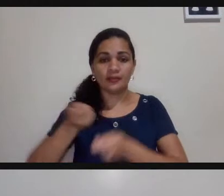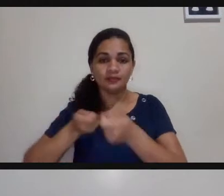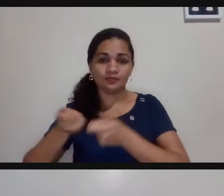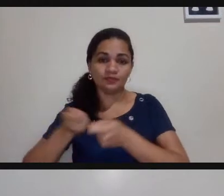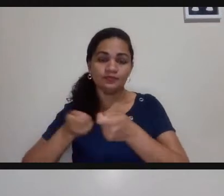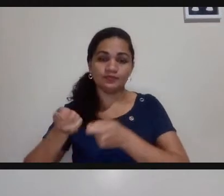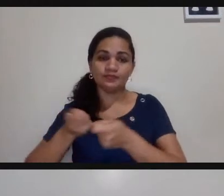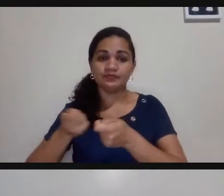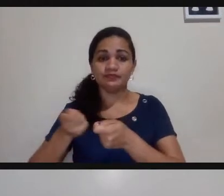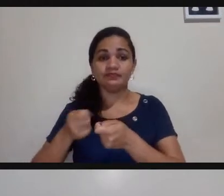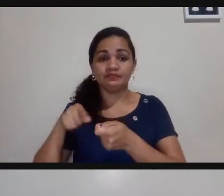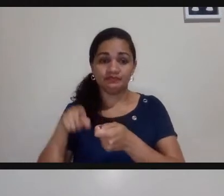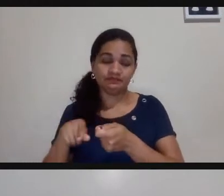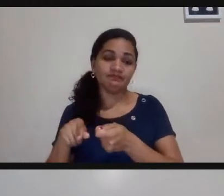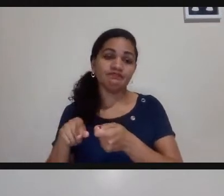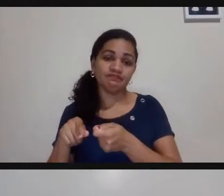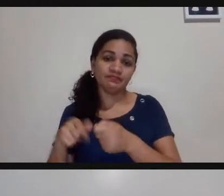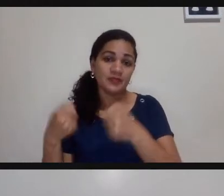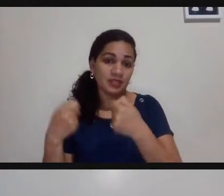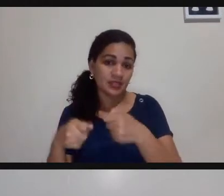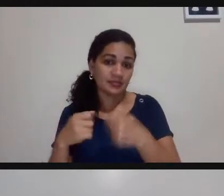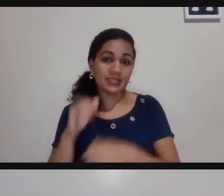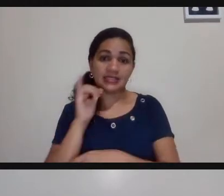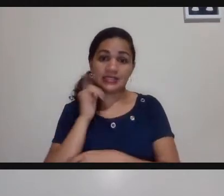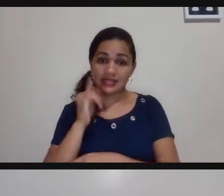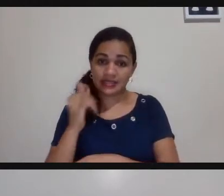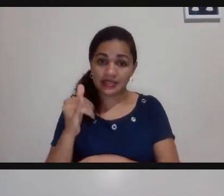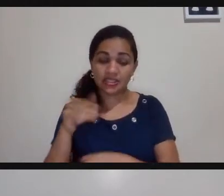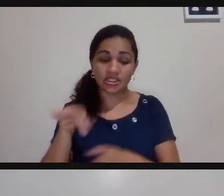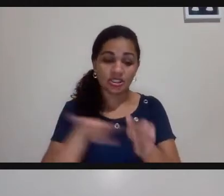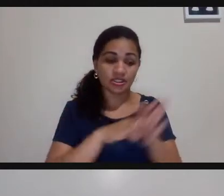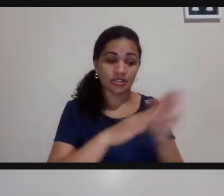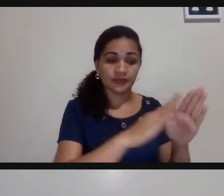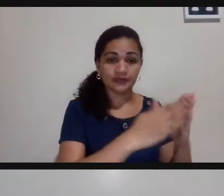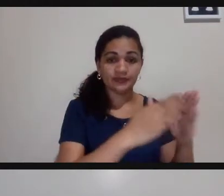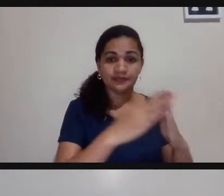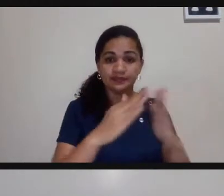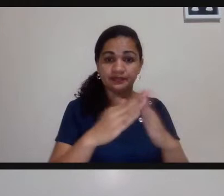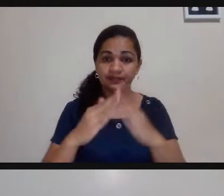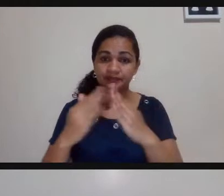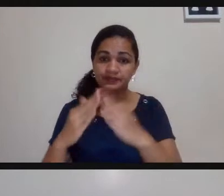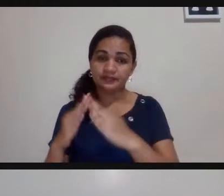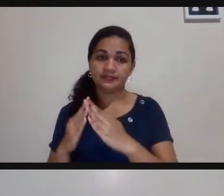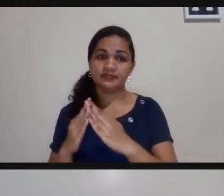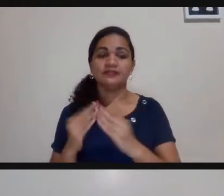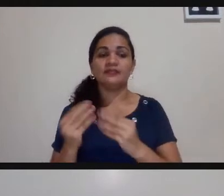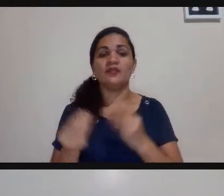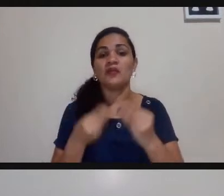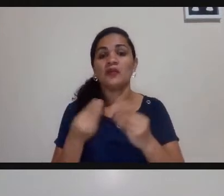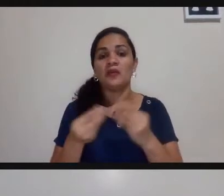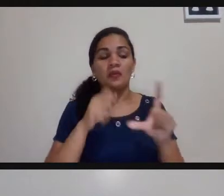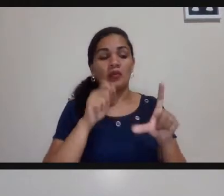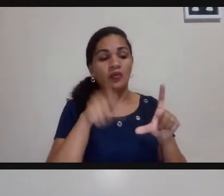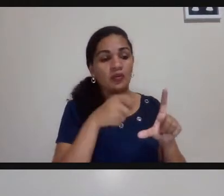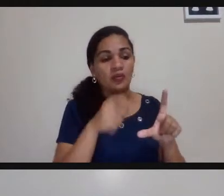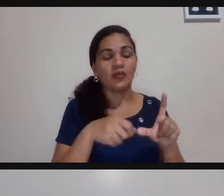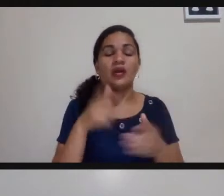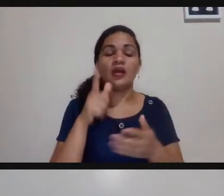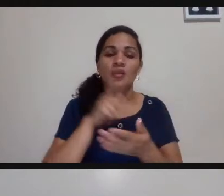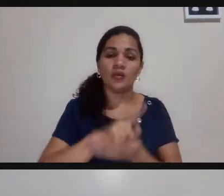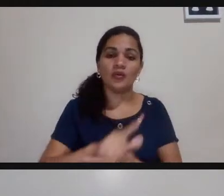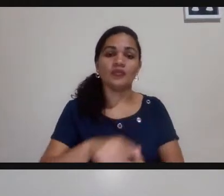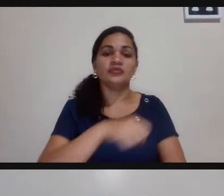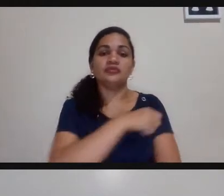ele vai se não mas qualquer forma a gente precisa de energia Alerta chegando nas casas para gente ficar tendo essa Live aqui pra gente continuar tendo aula